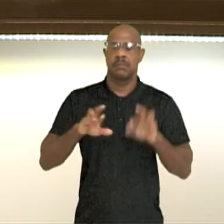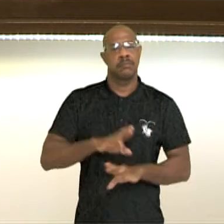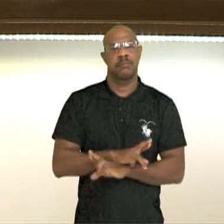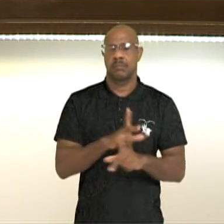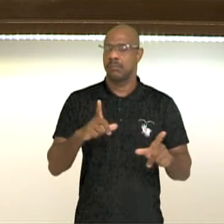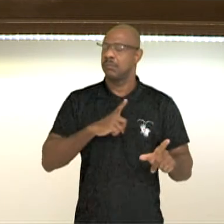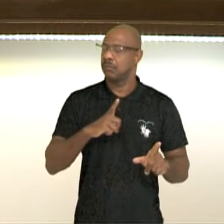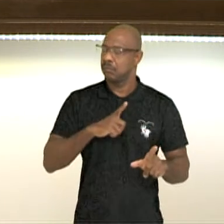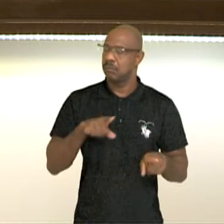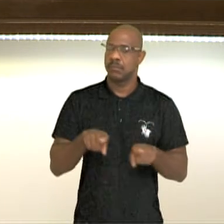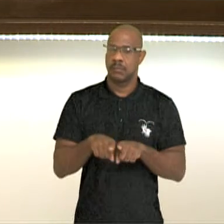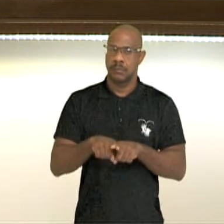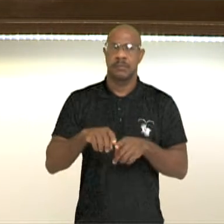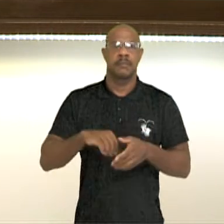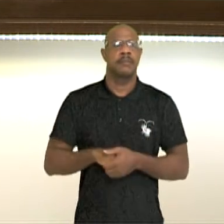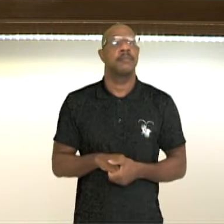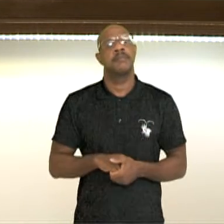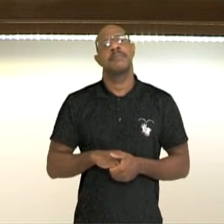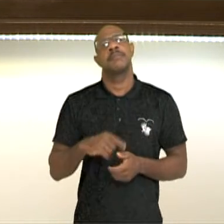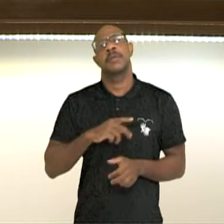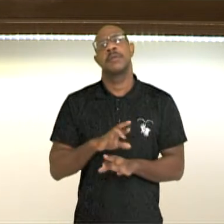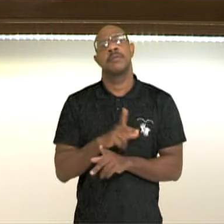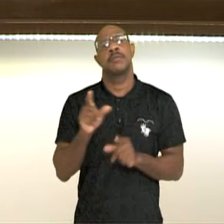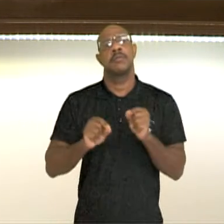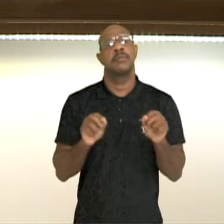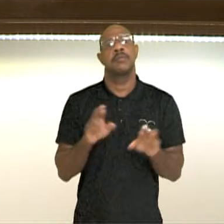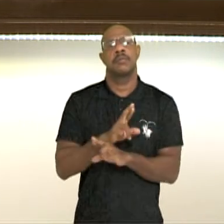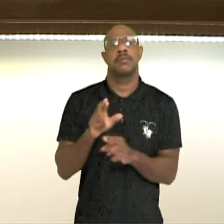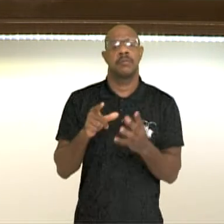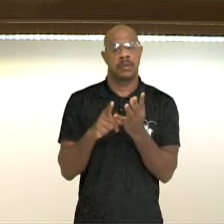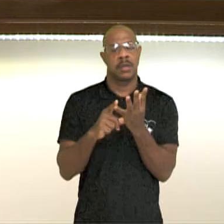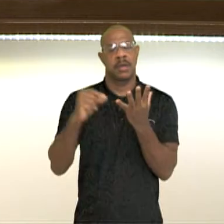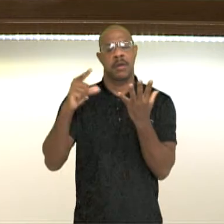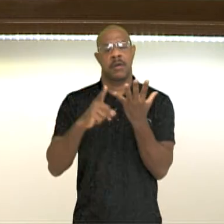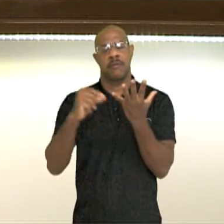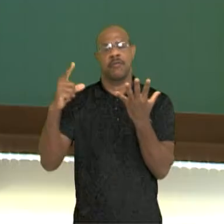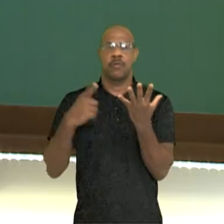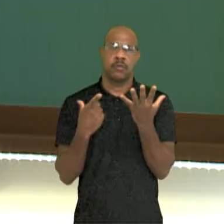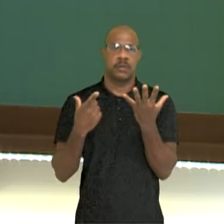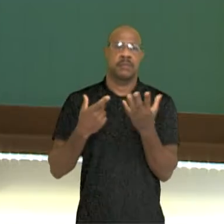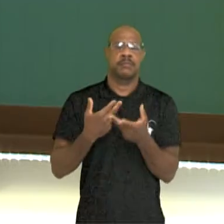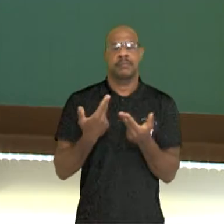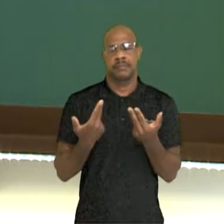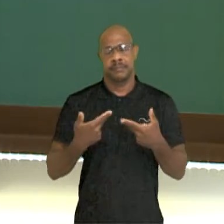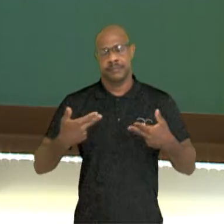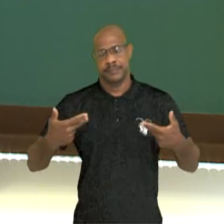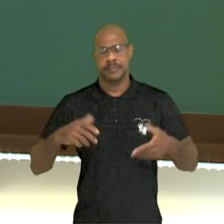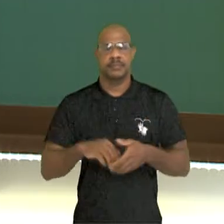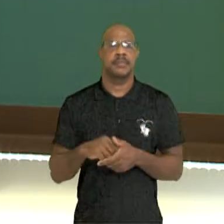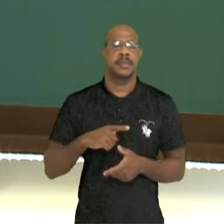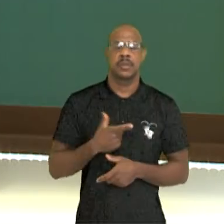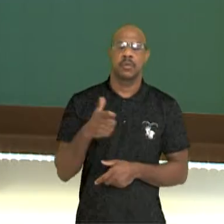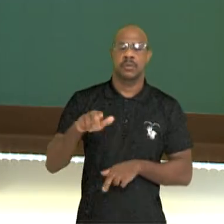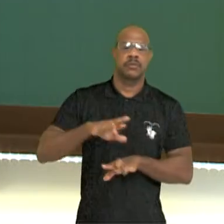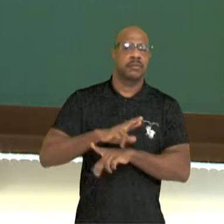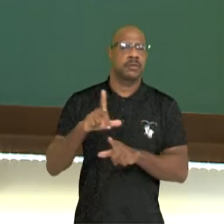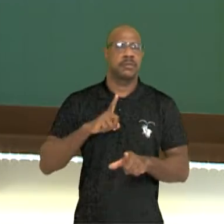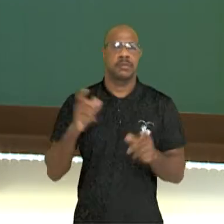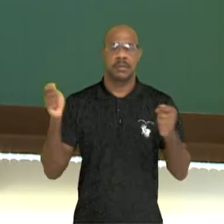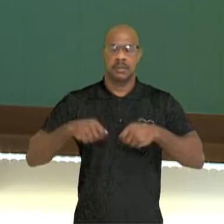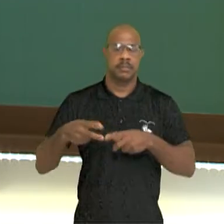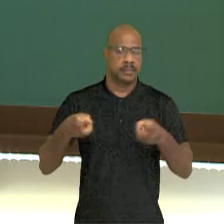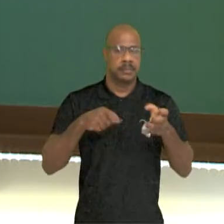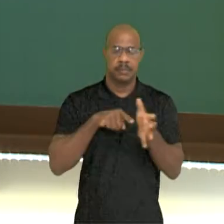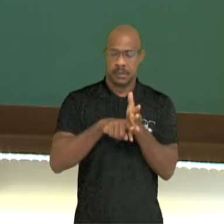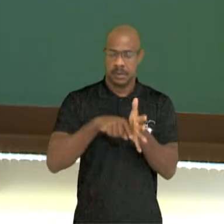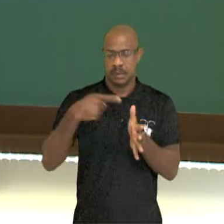raiz pivotante, tem diferenças em relação às folhas, tá? As nervuras. Então existem outras diferenças, dá para vocês